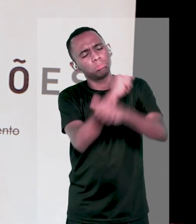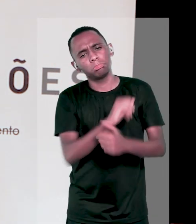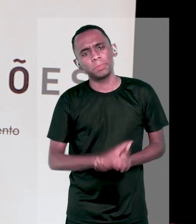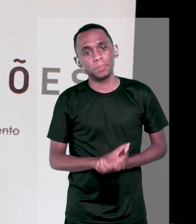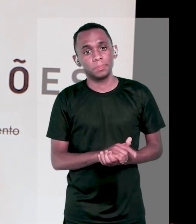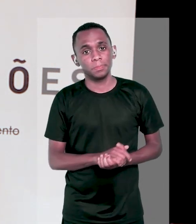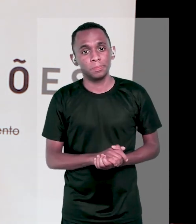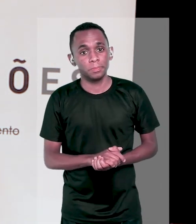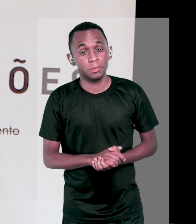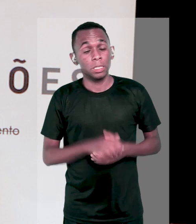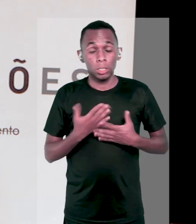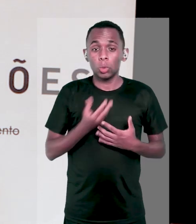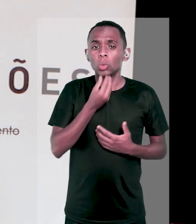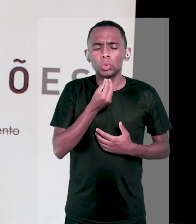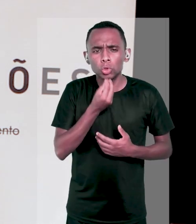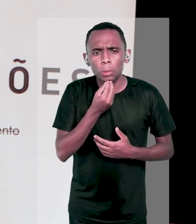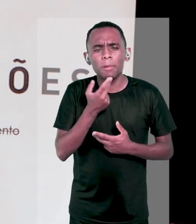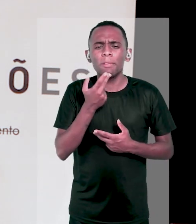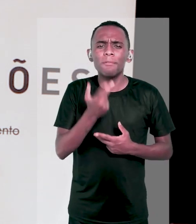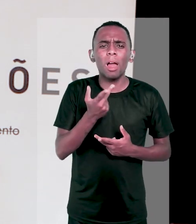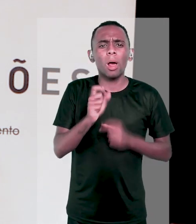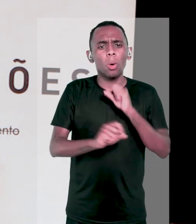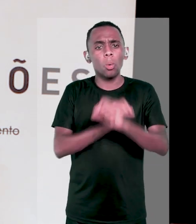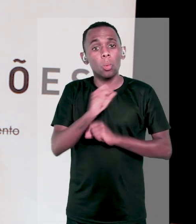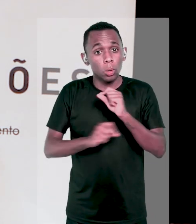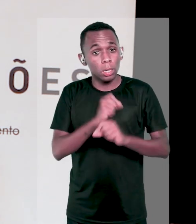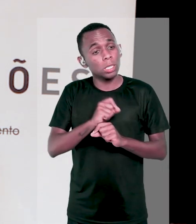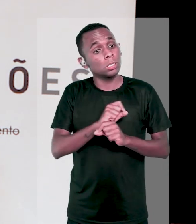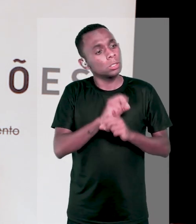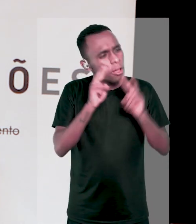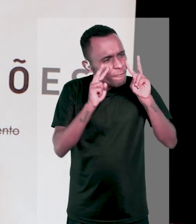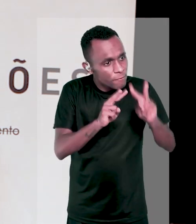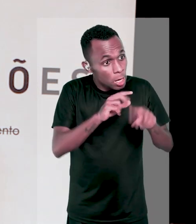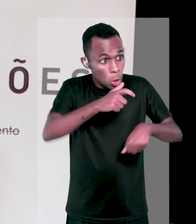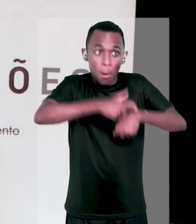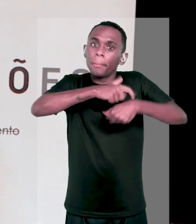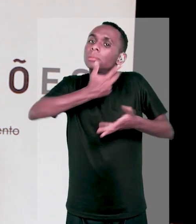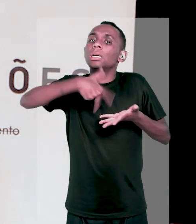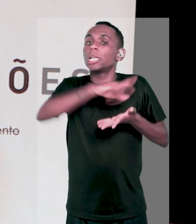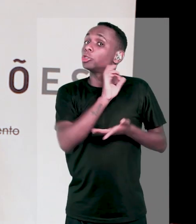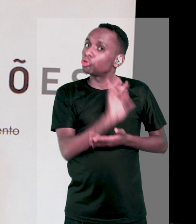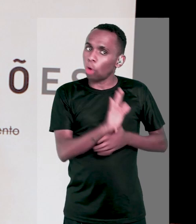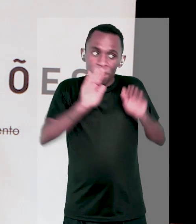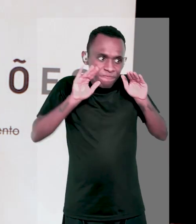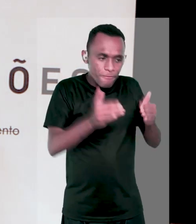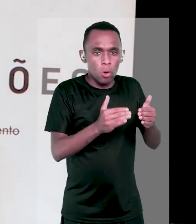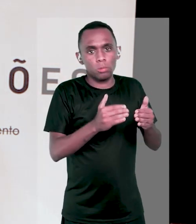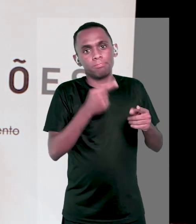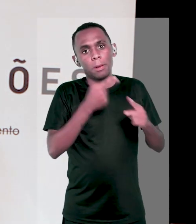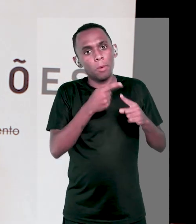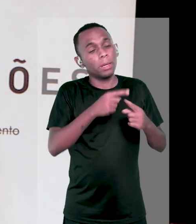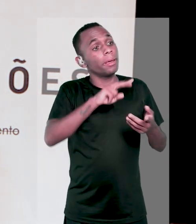transformada inteiramente em dança e consagrada ao movimento total corpo dança corpo